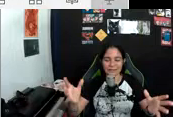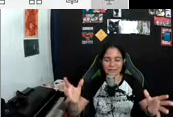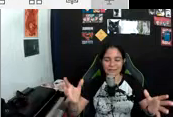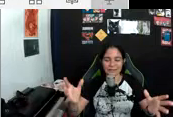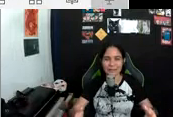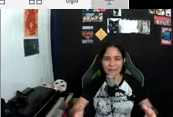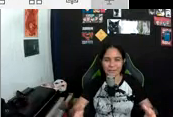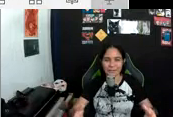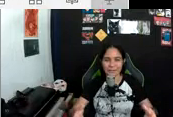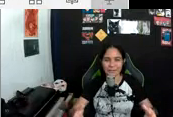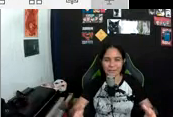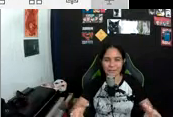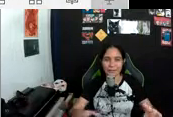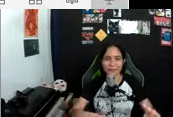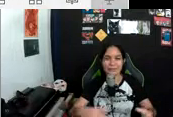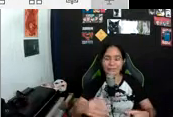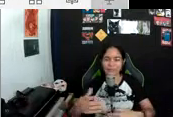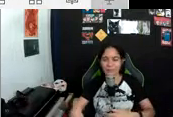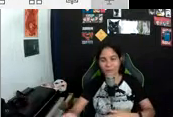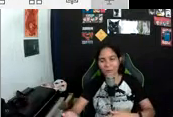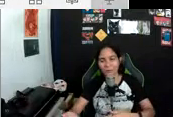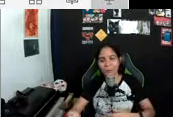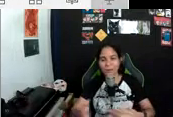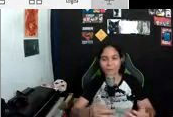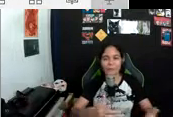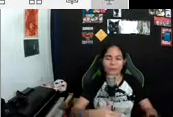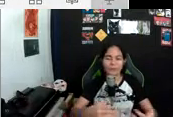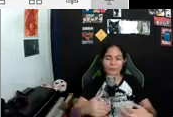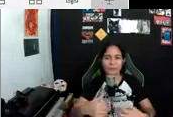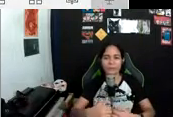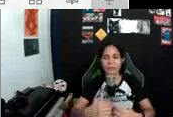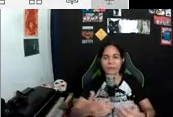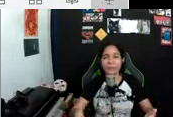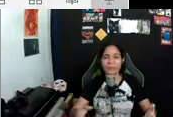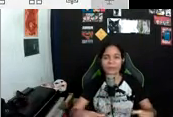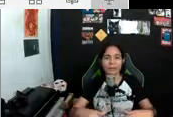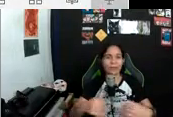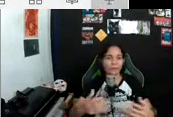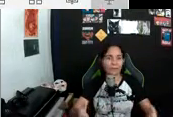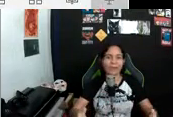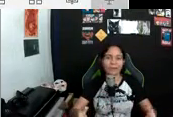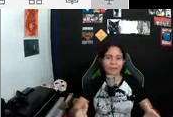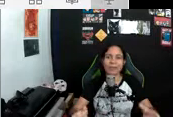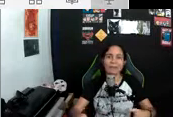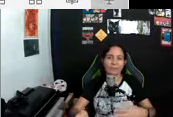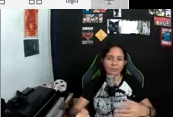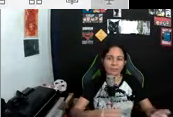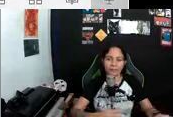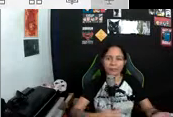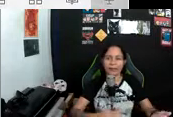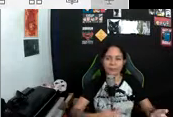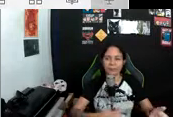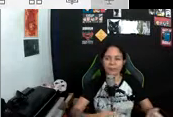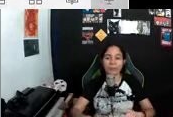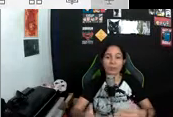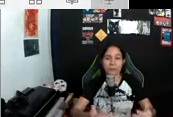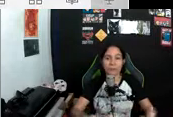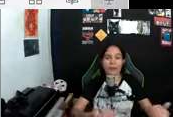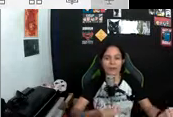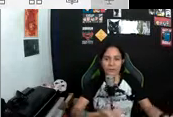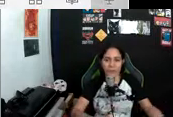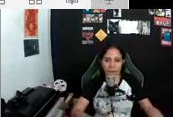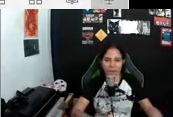do próprio país. Então, se eu for para um outro país e eu fosse formado em direito, eu vou ter que estudar